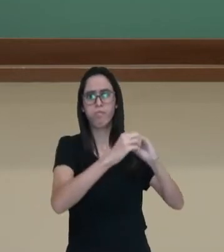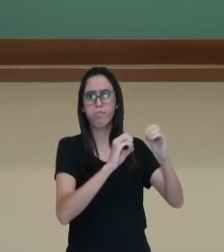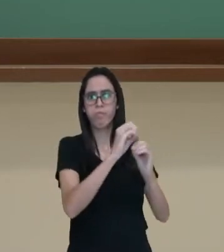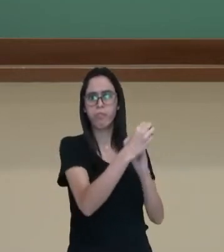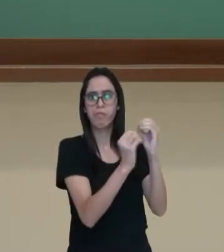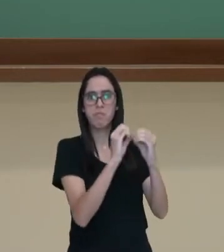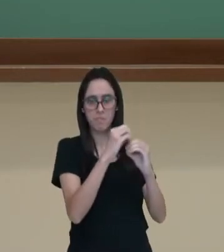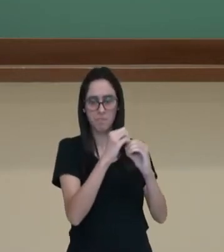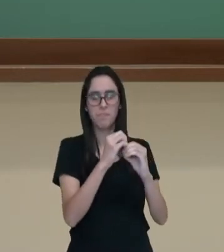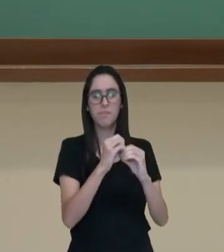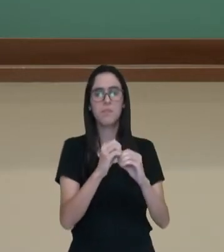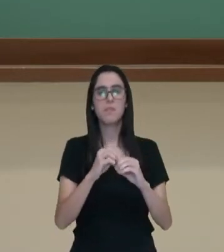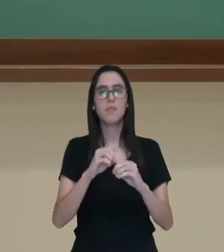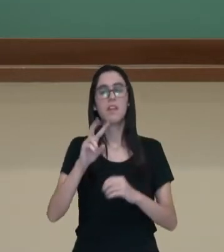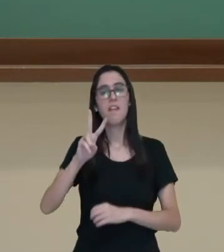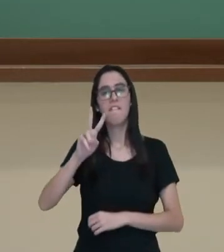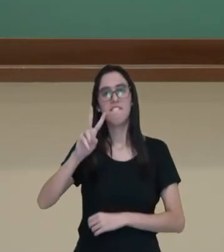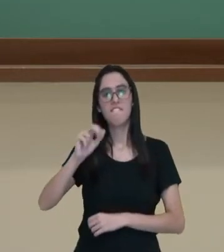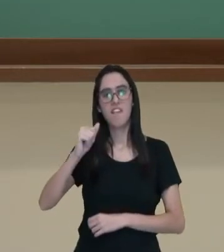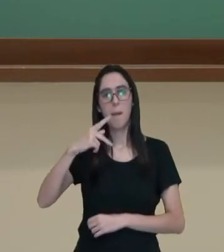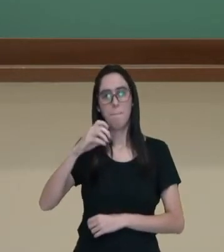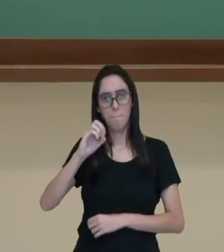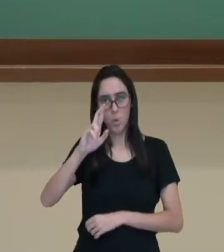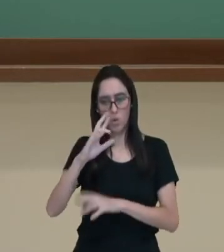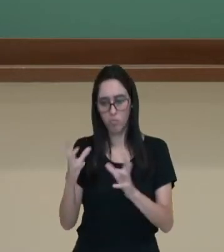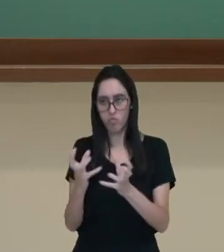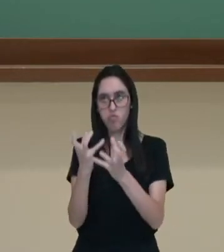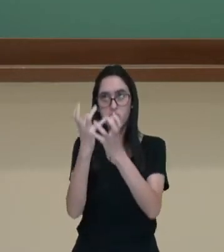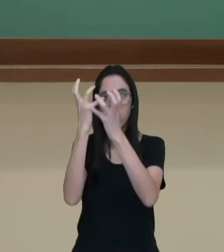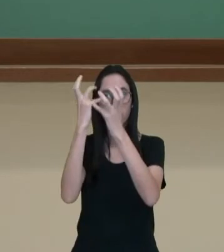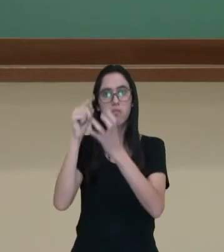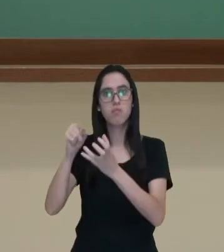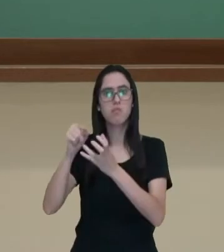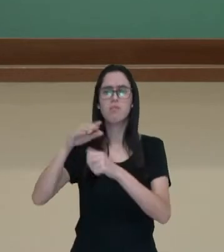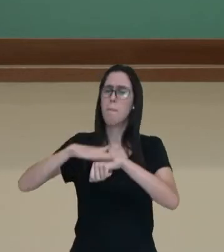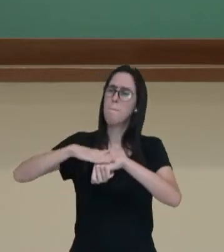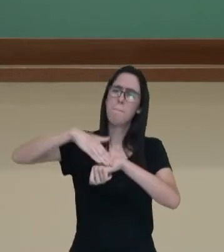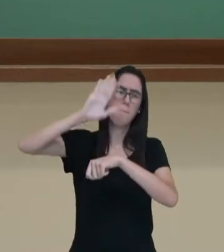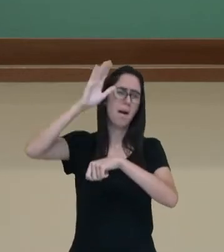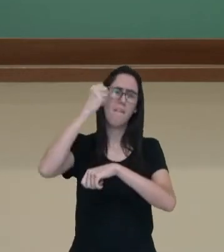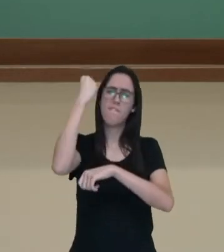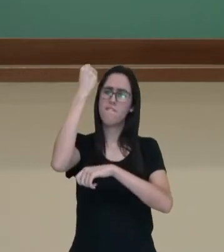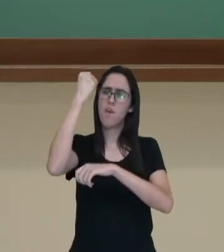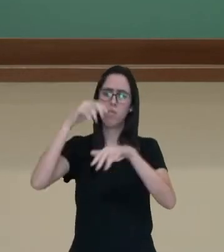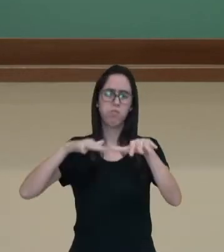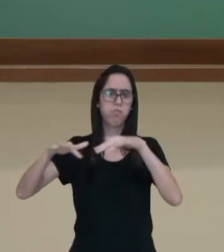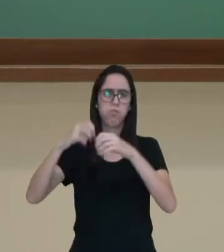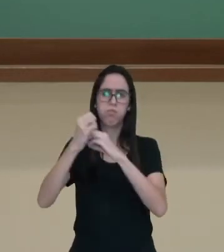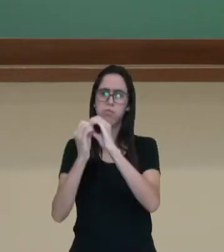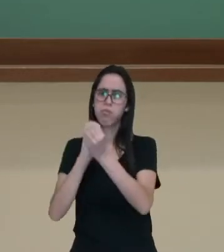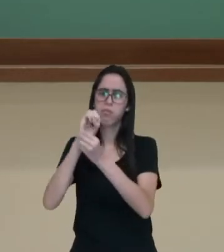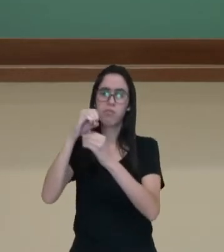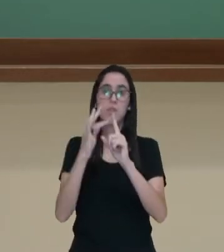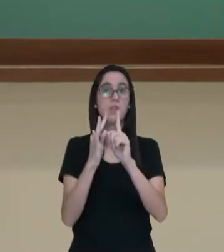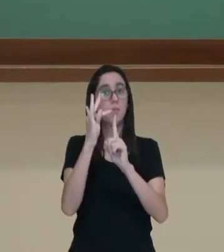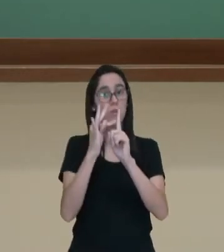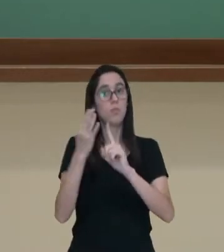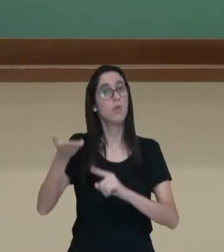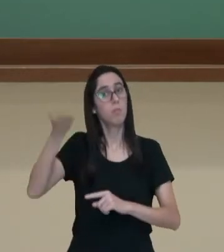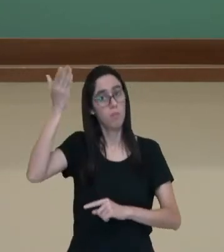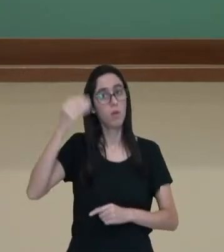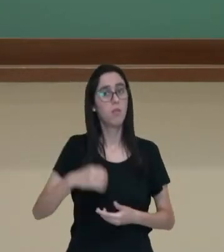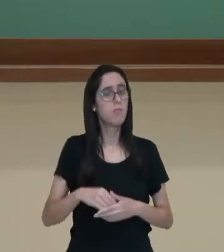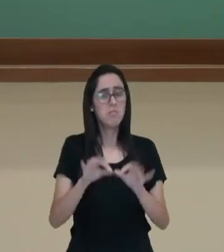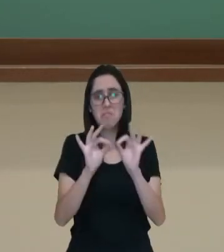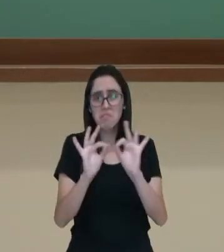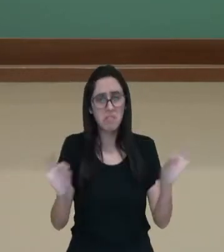o vapor, o estado gasoso, as moléculas estão mais agitadas, então a sua temperatura é maior. É simples, é